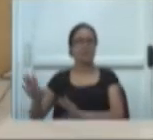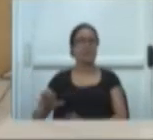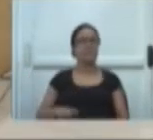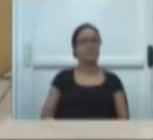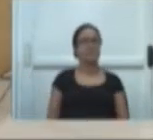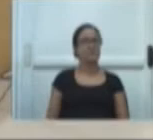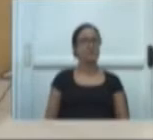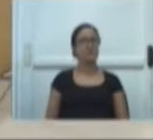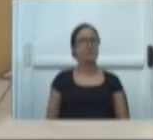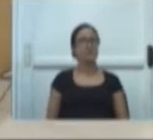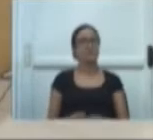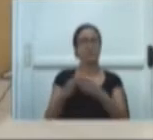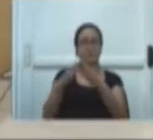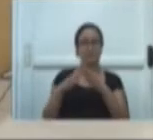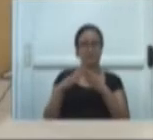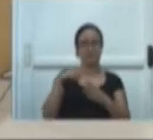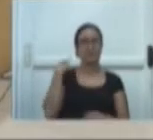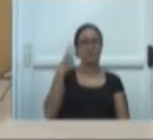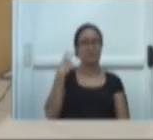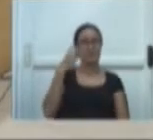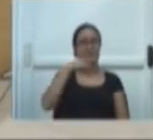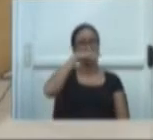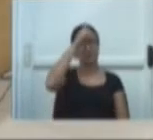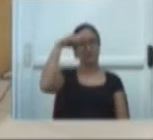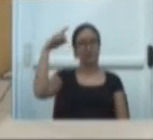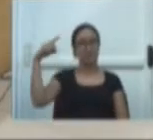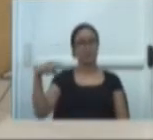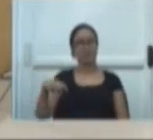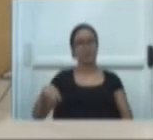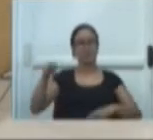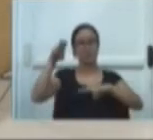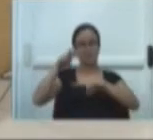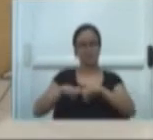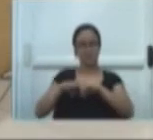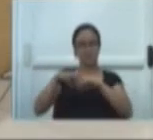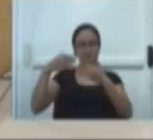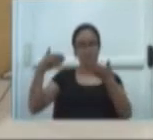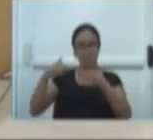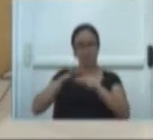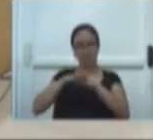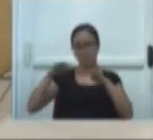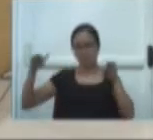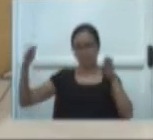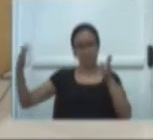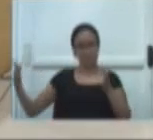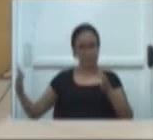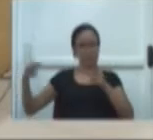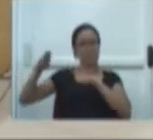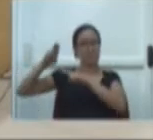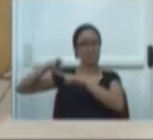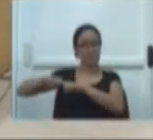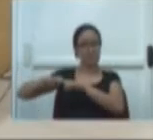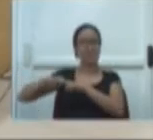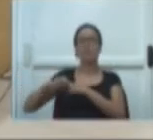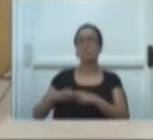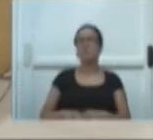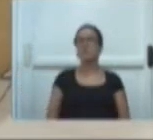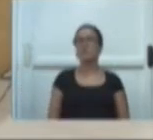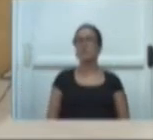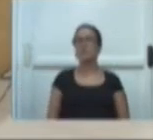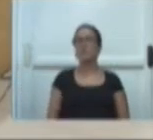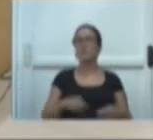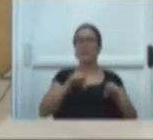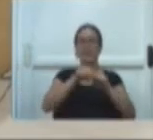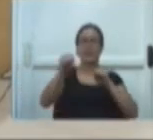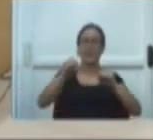doutora Mayra que se assente aqui na mesa diretora para podermos